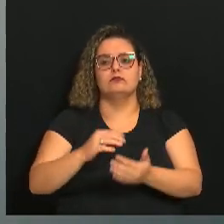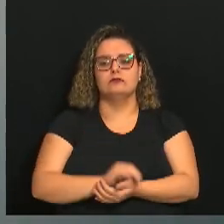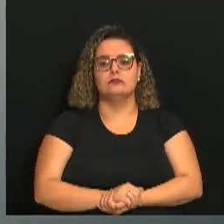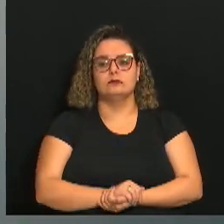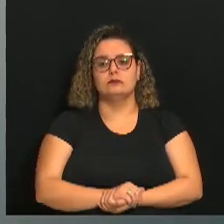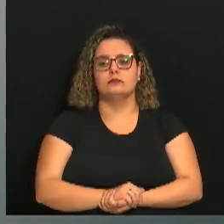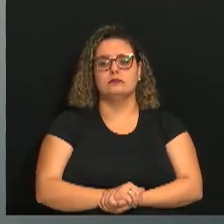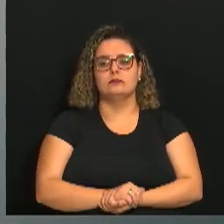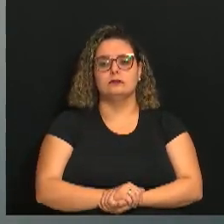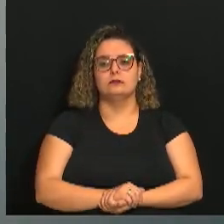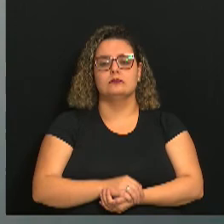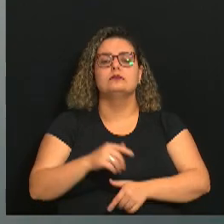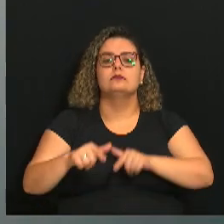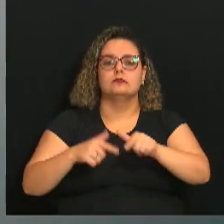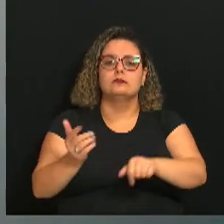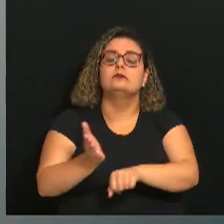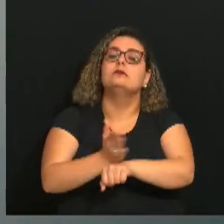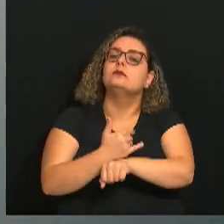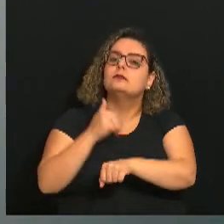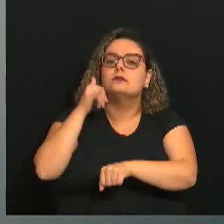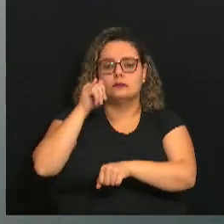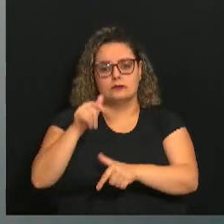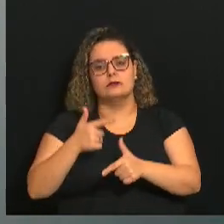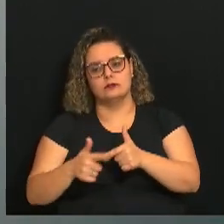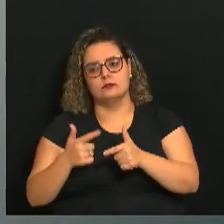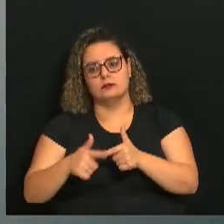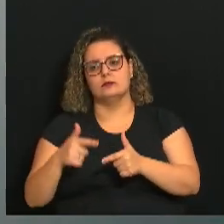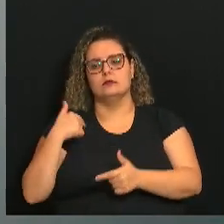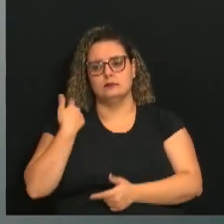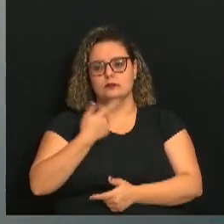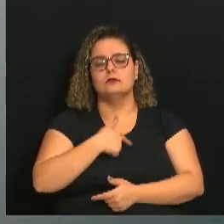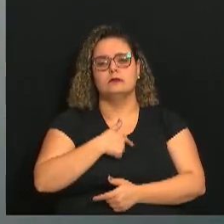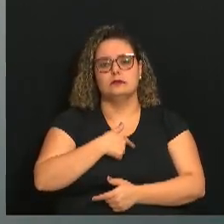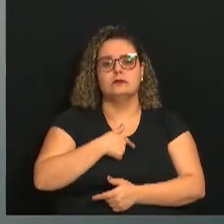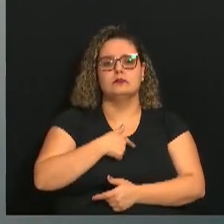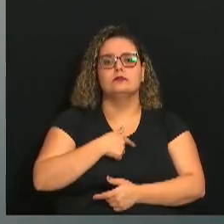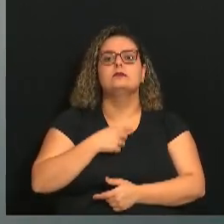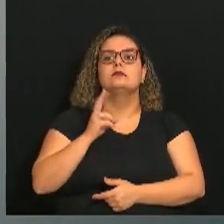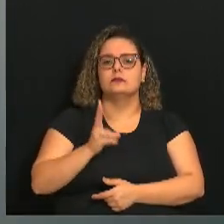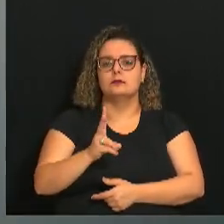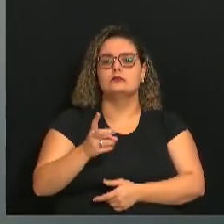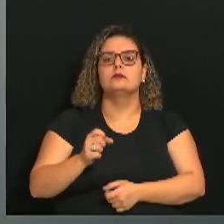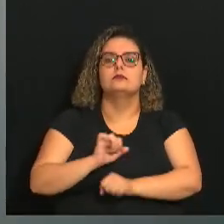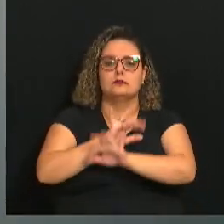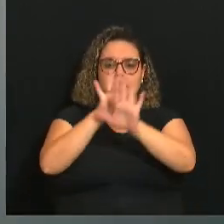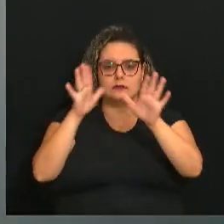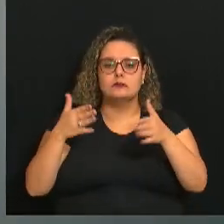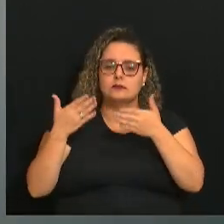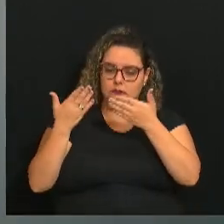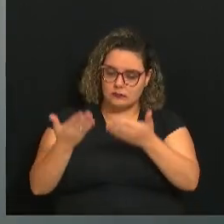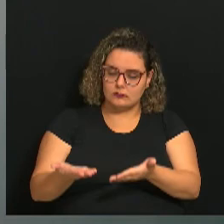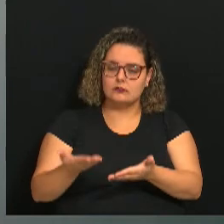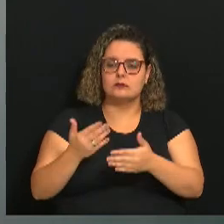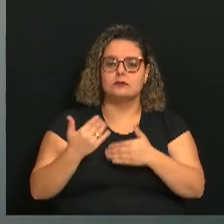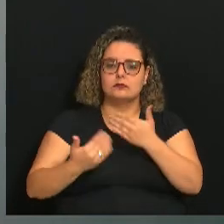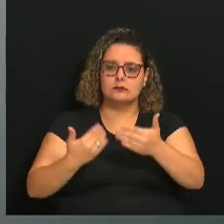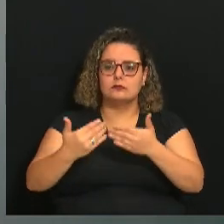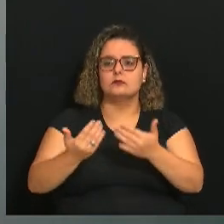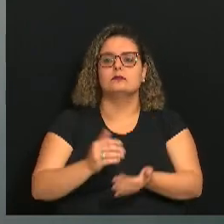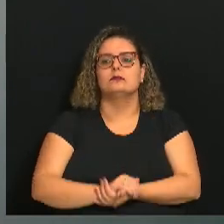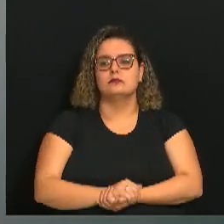esse trabalho preventivo que está sendo feito, vereador, e a gente vai dar ciência para vocês. desse processo todo aí.